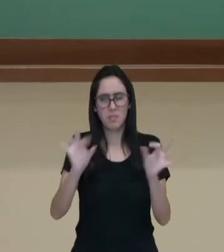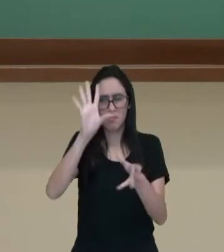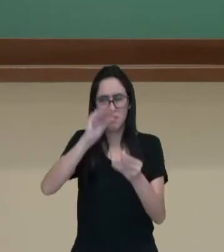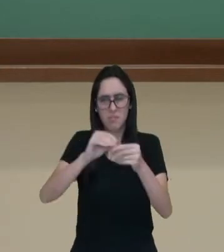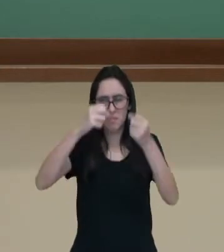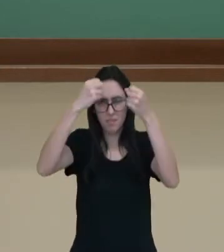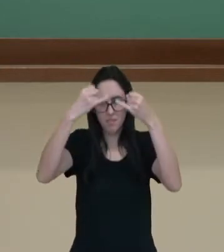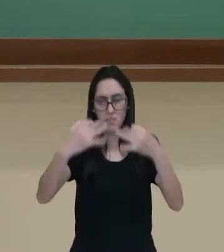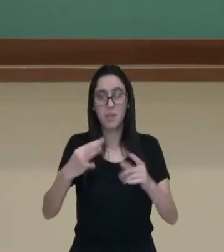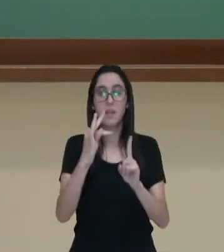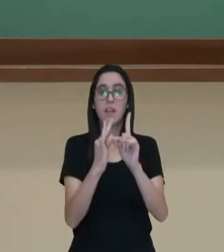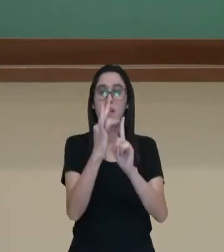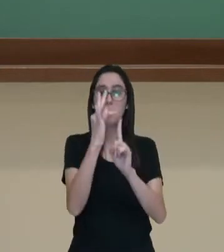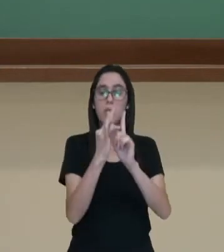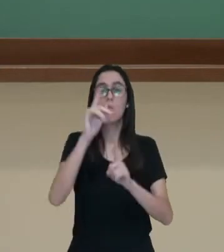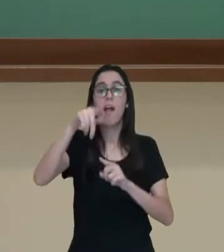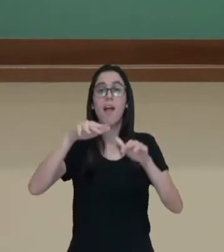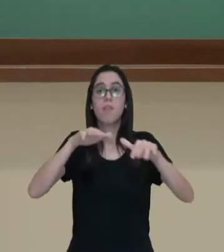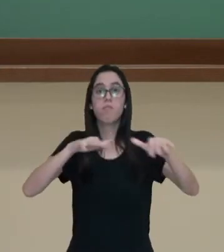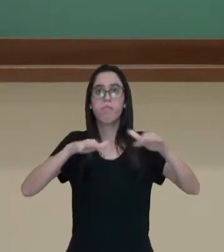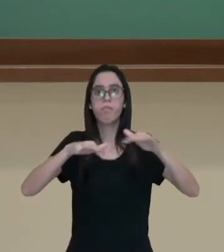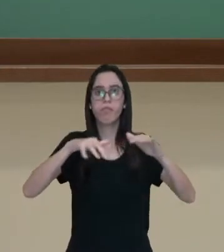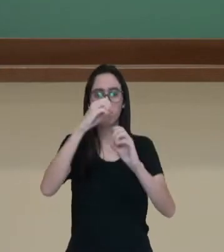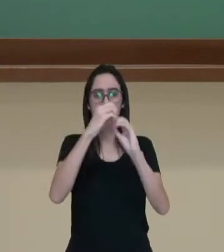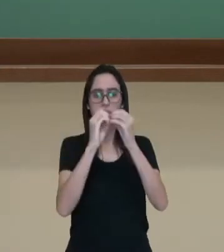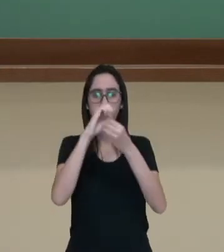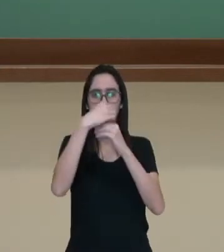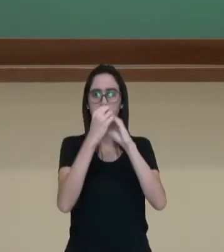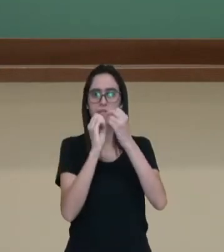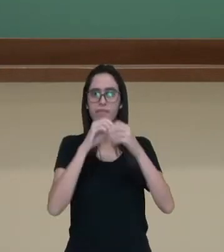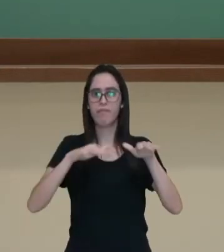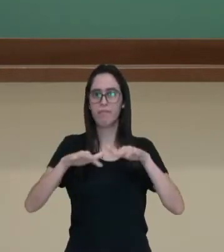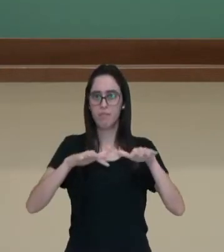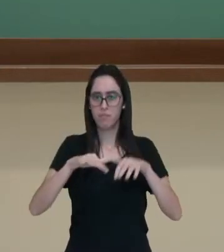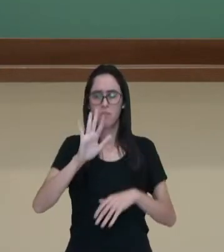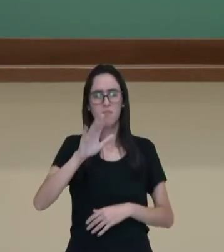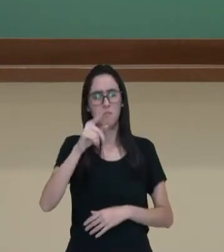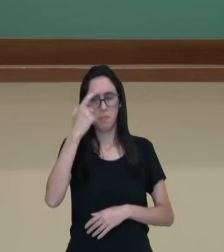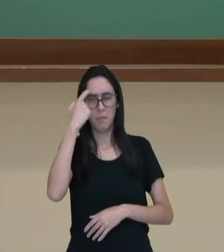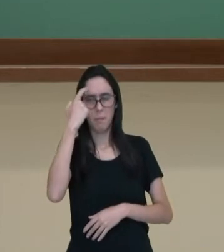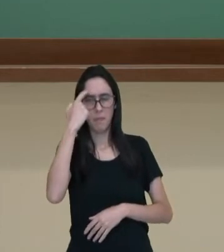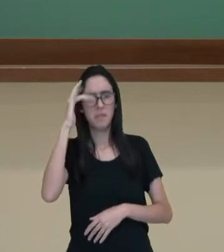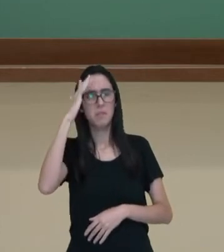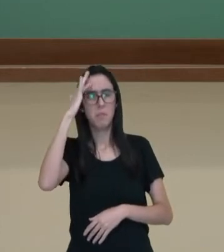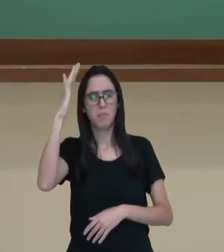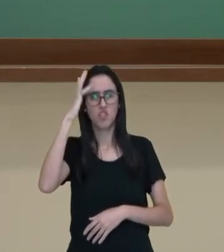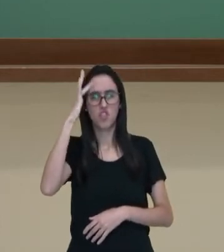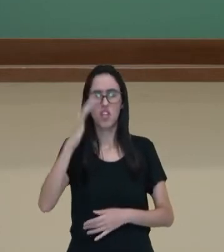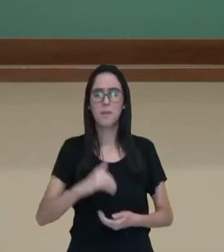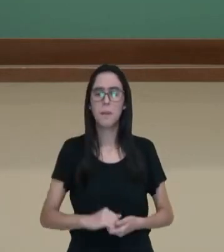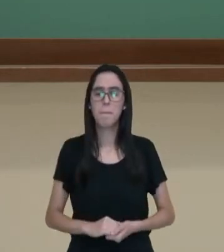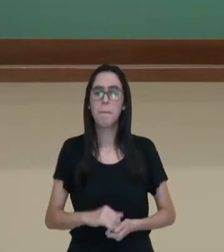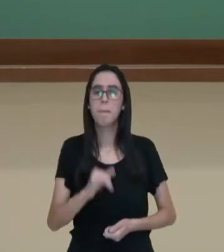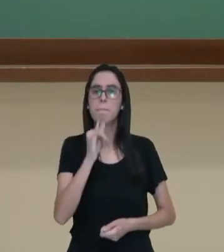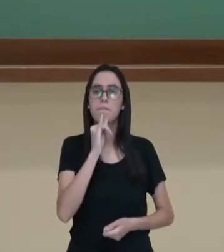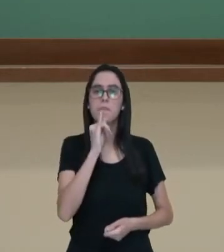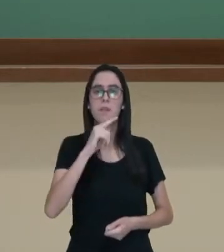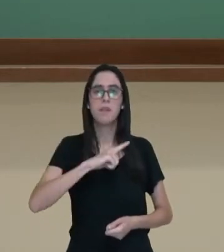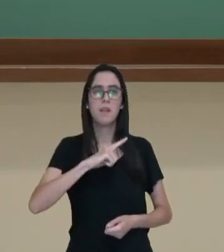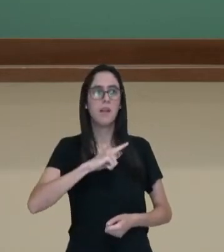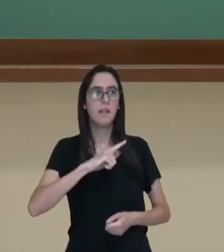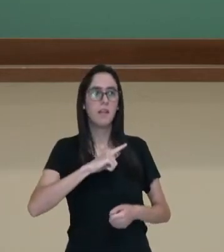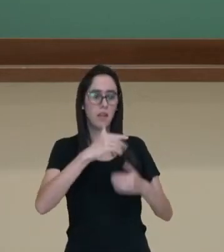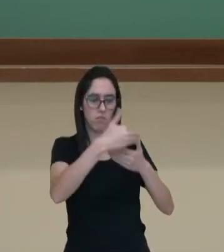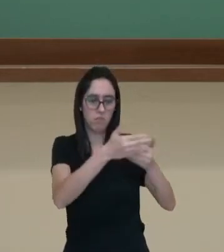uma medida da agitação molecular. Só para você pensar, vamos imaginar, você tem um bloco de gelo no